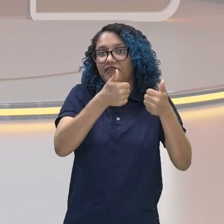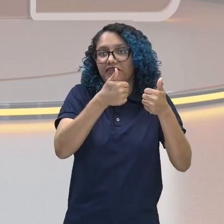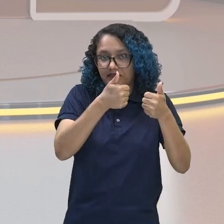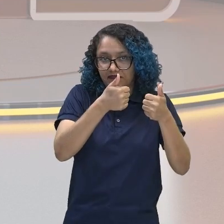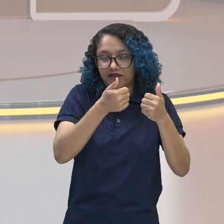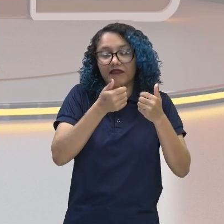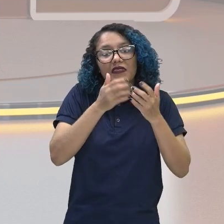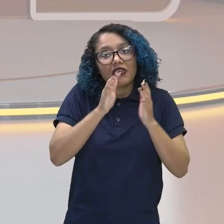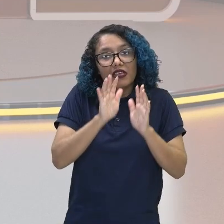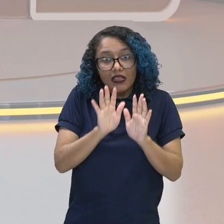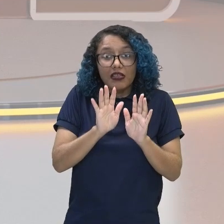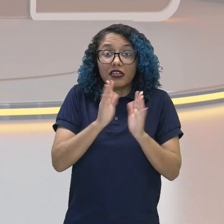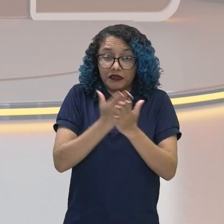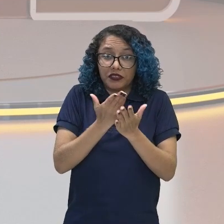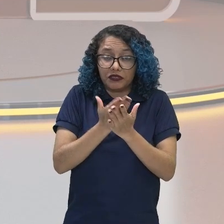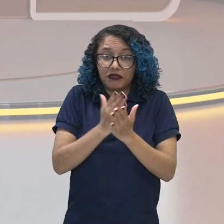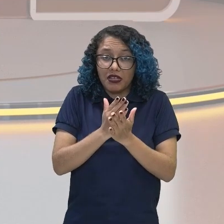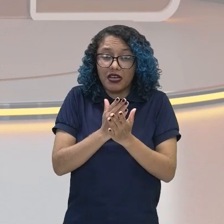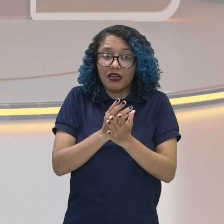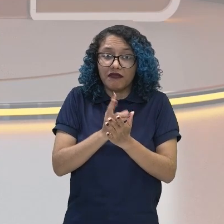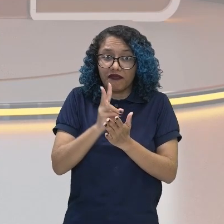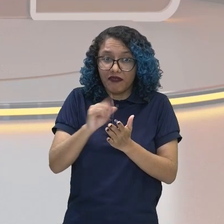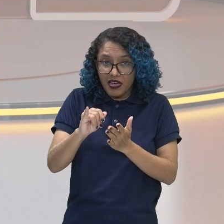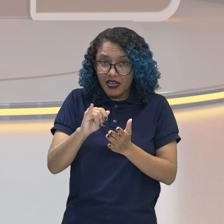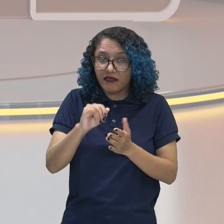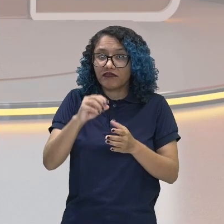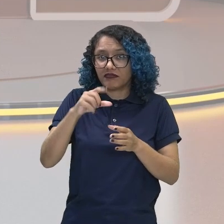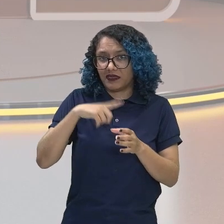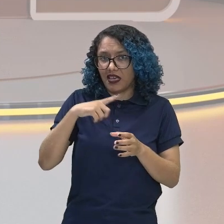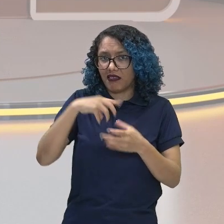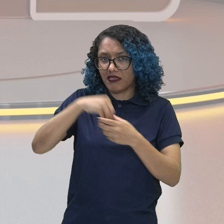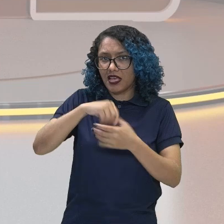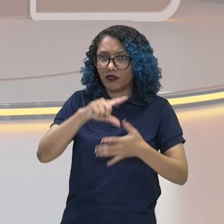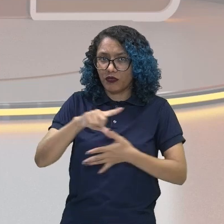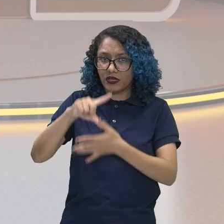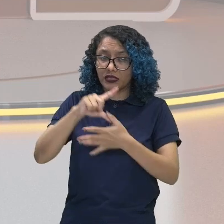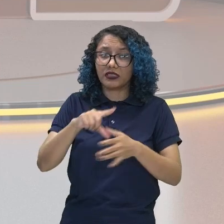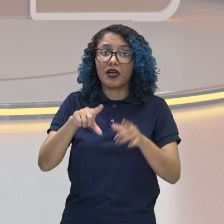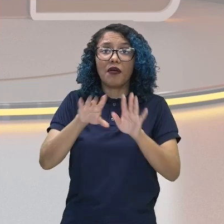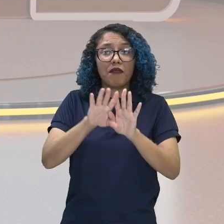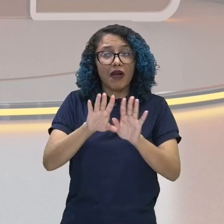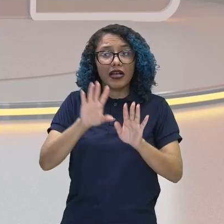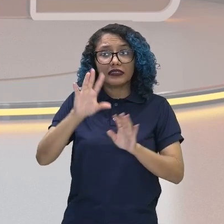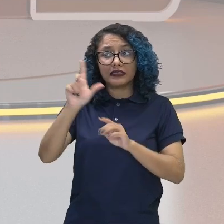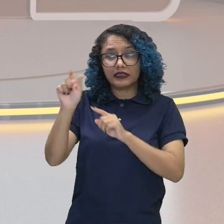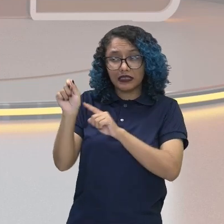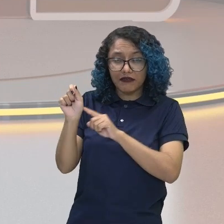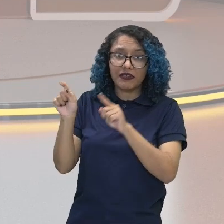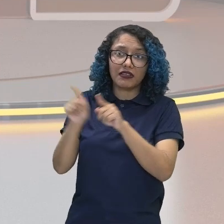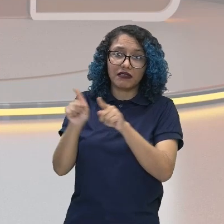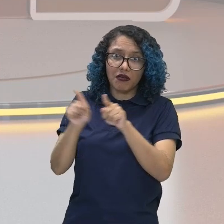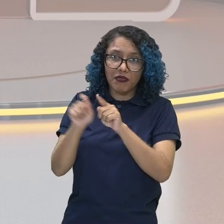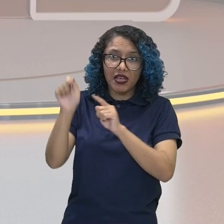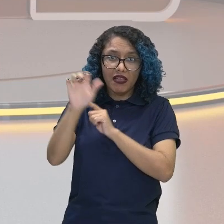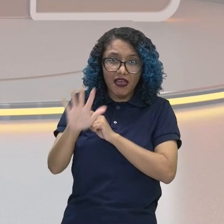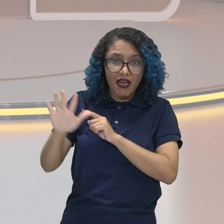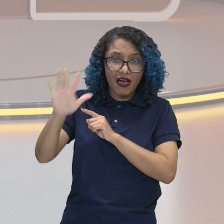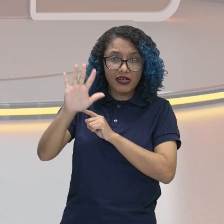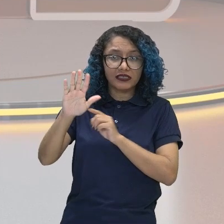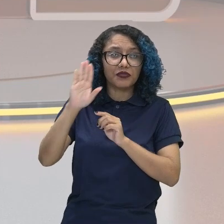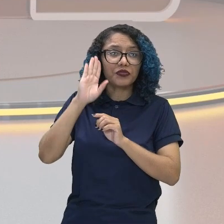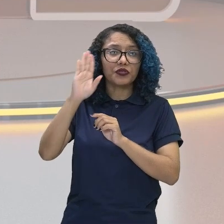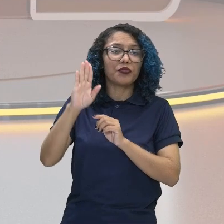sobre isso, mas não somente aqui na América Latina, países africanos, países asiáticos, principalmente